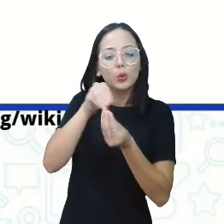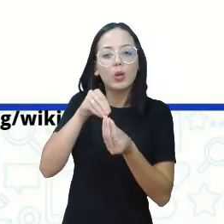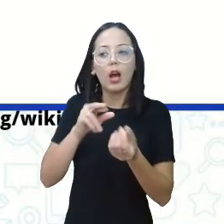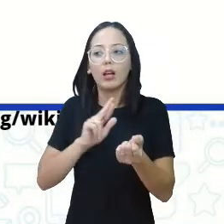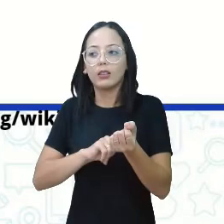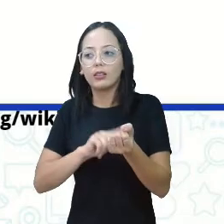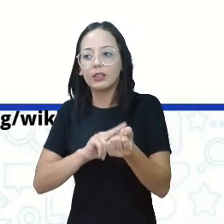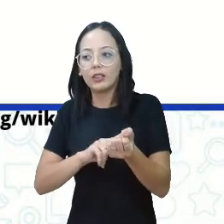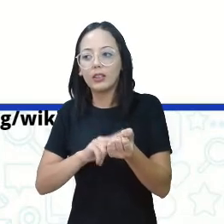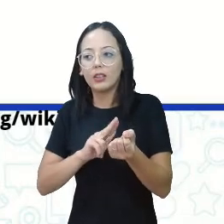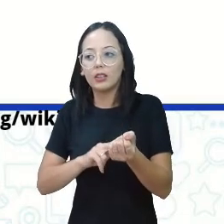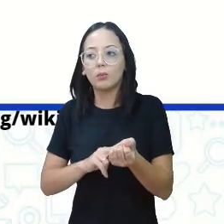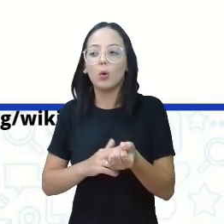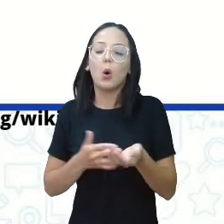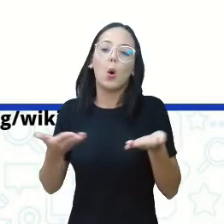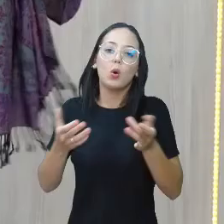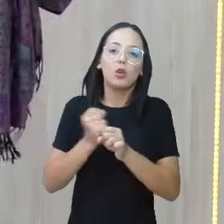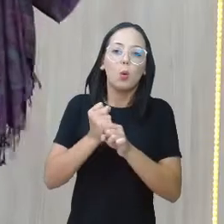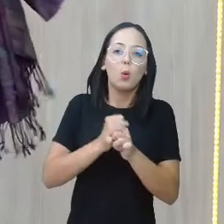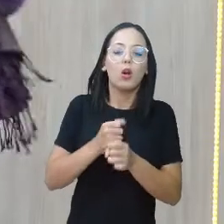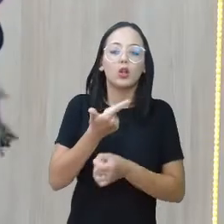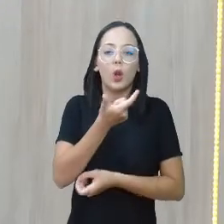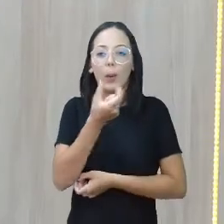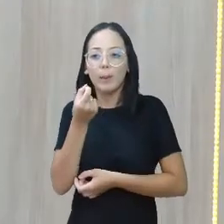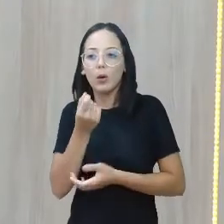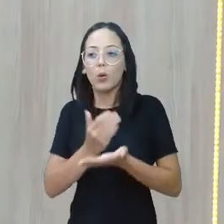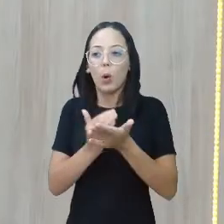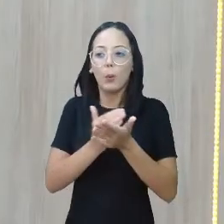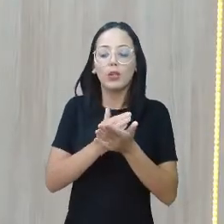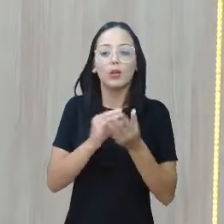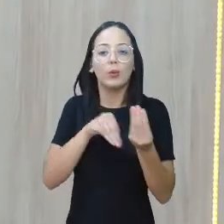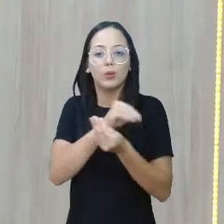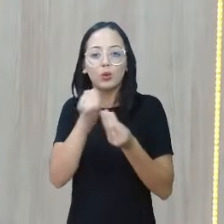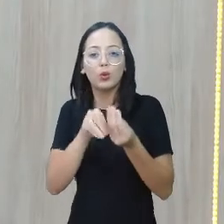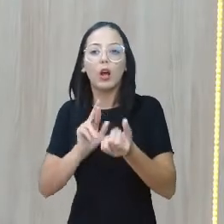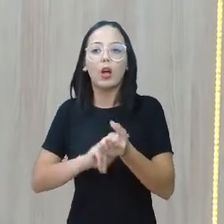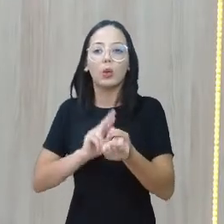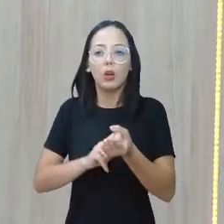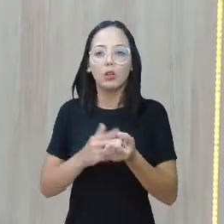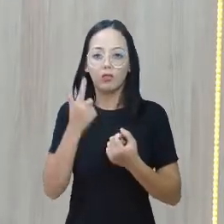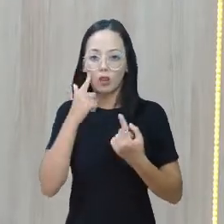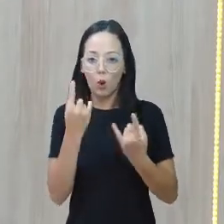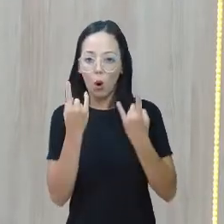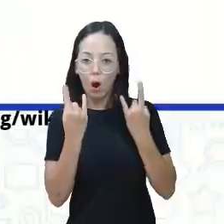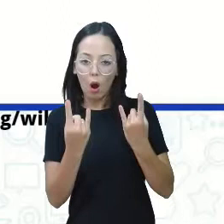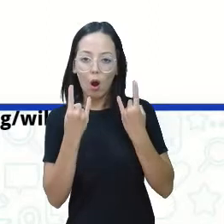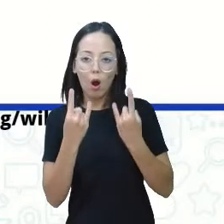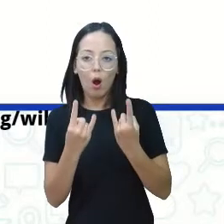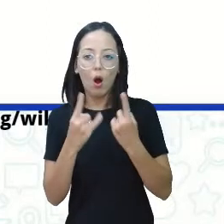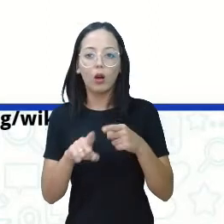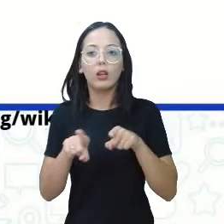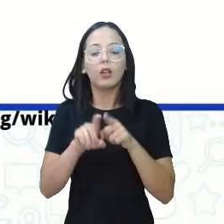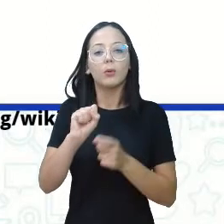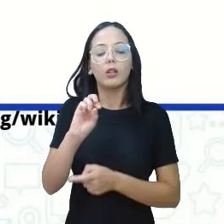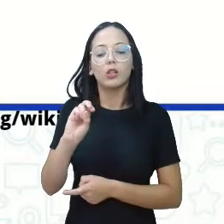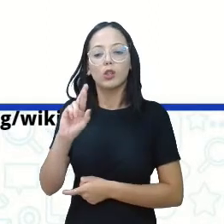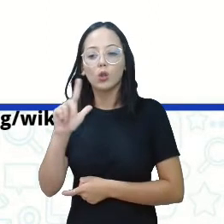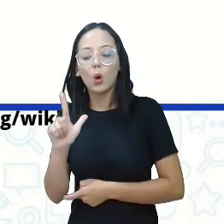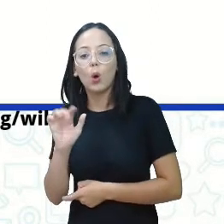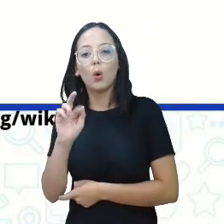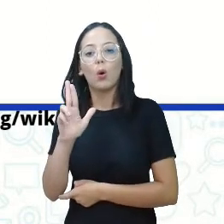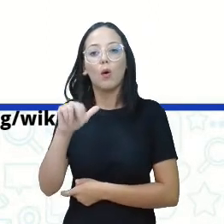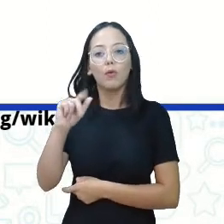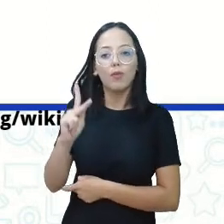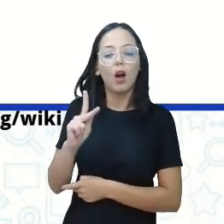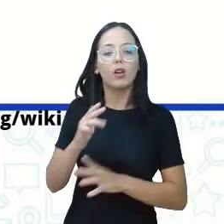para o tempo de hoje, 2000 para cá, né? Como a do rock, a do soul, do funk,